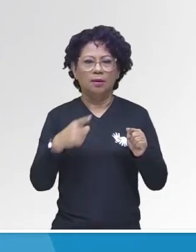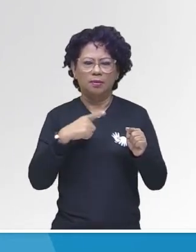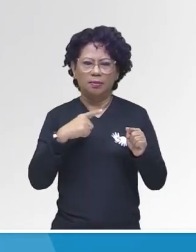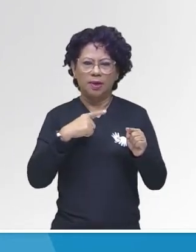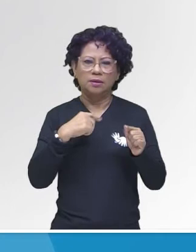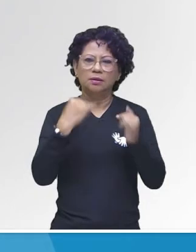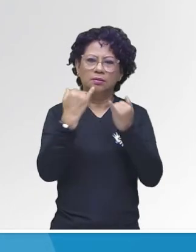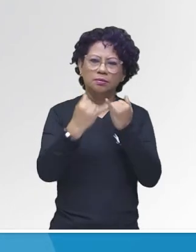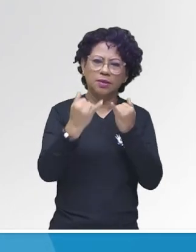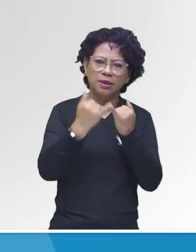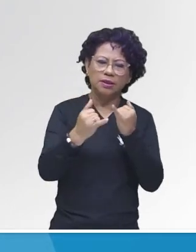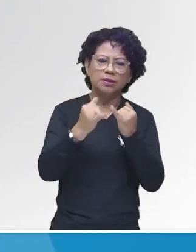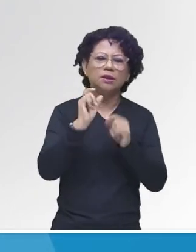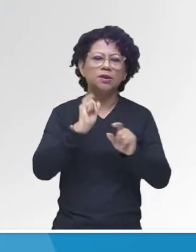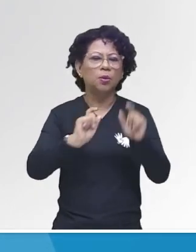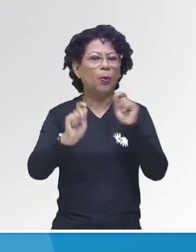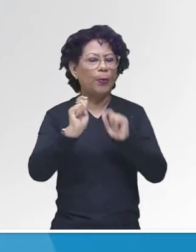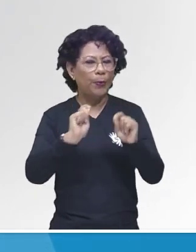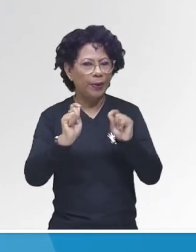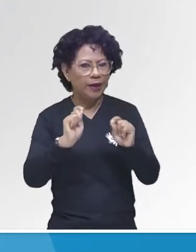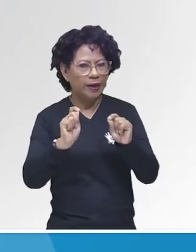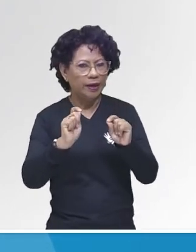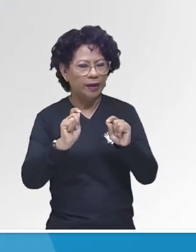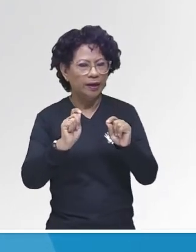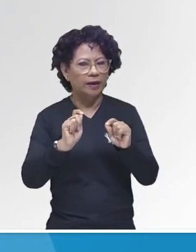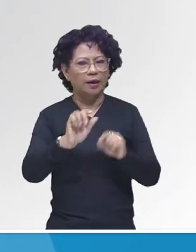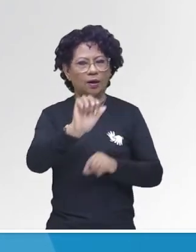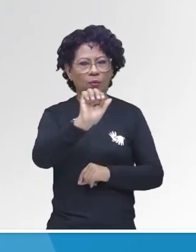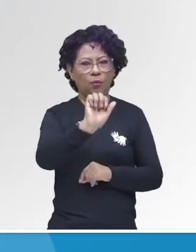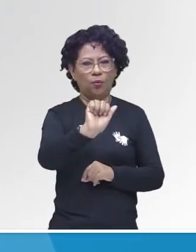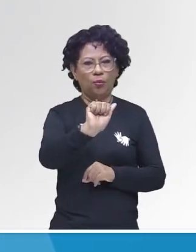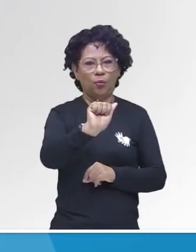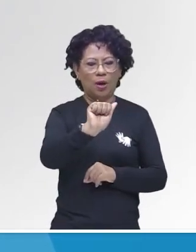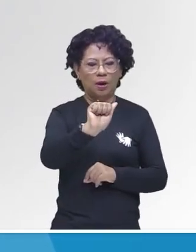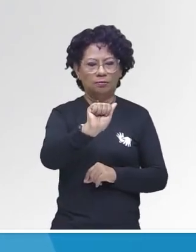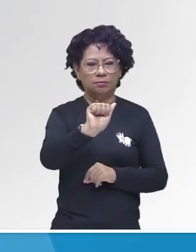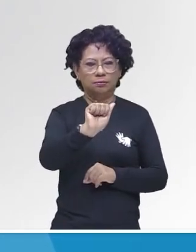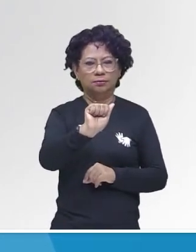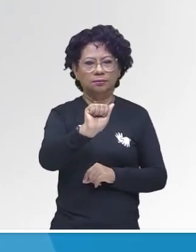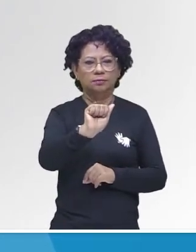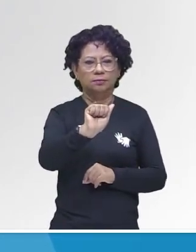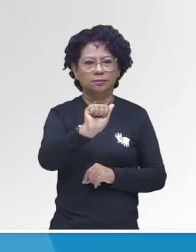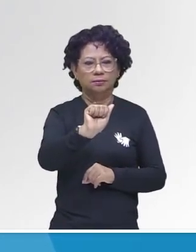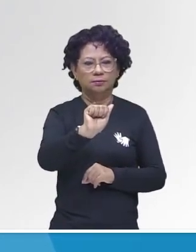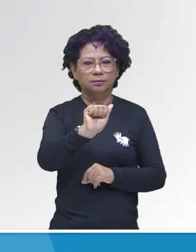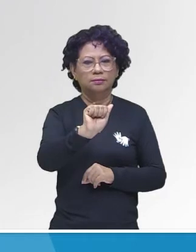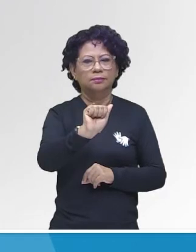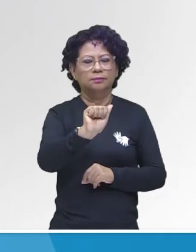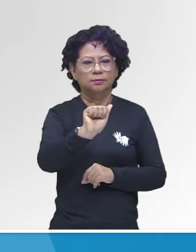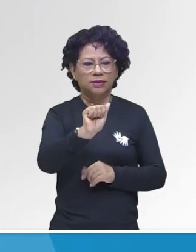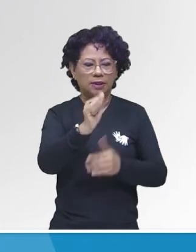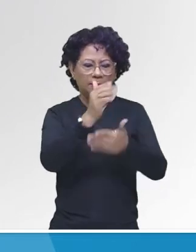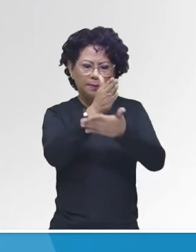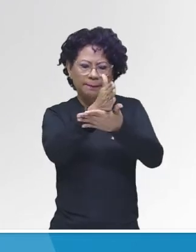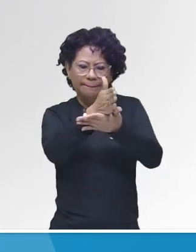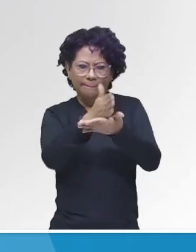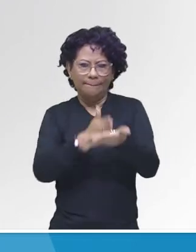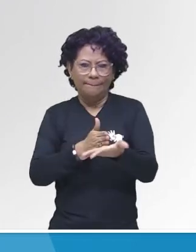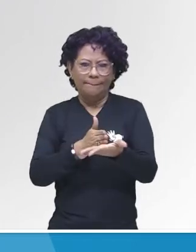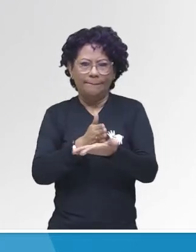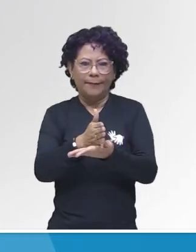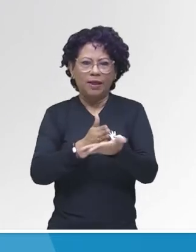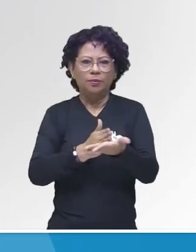têm em comum esse ponto aqui no meio, que foi chamado aí de ponto